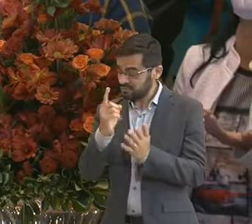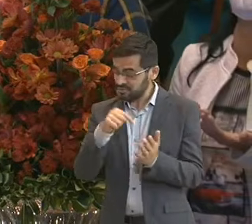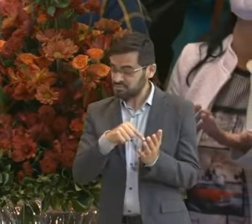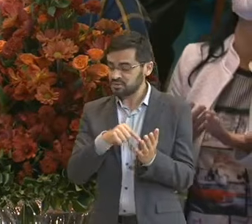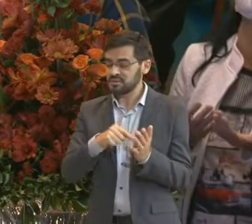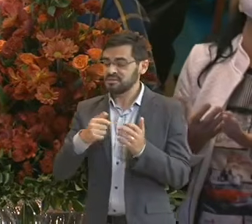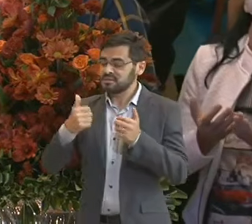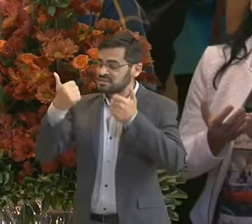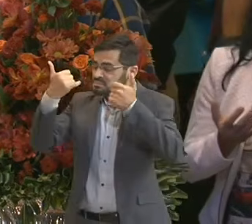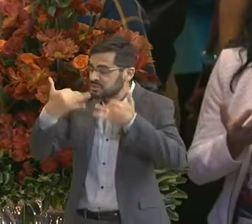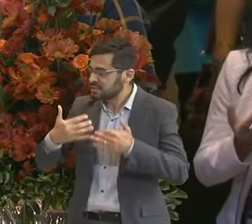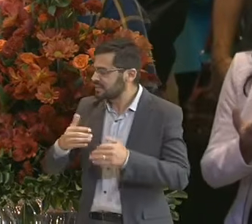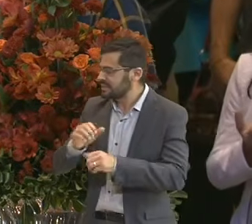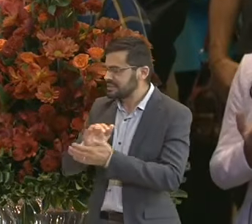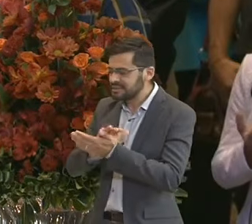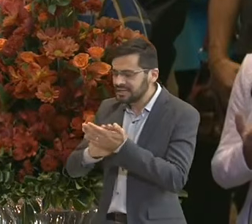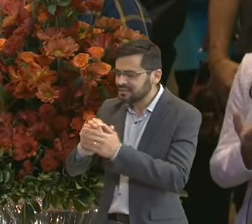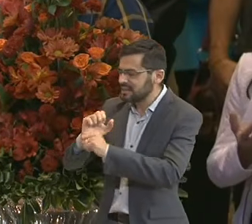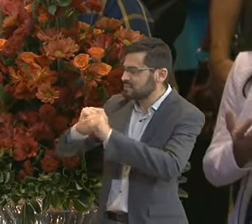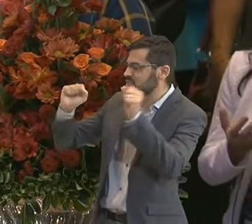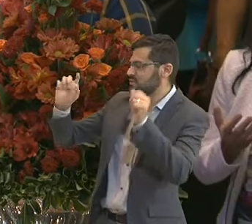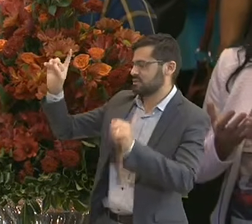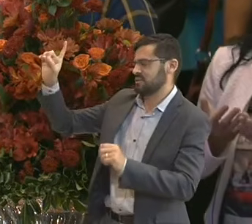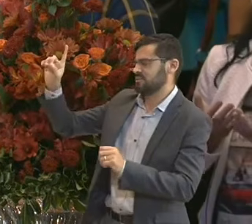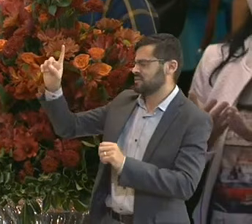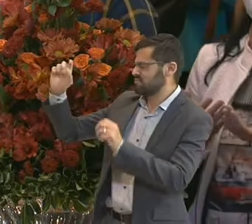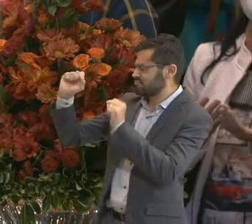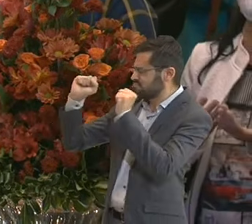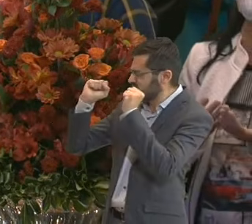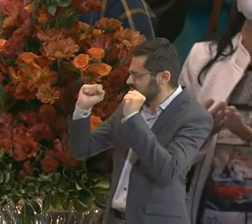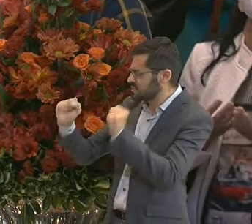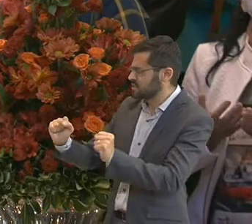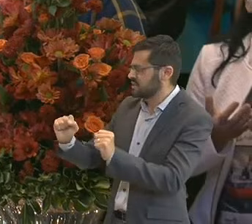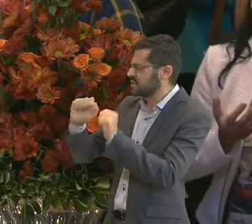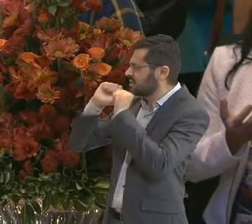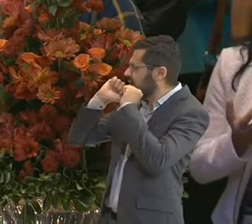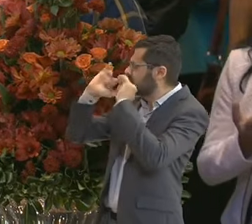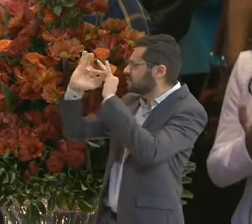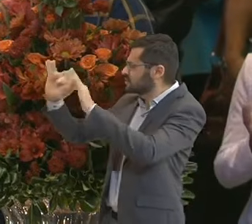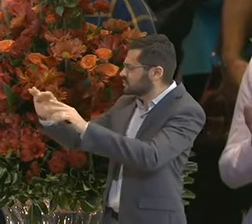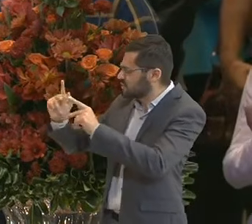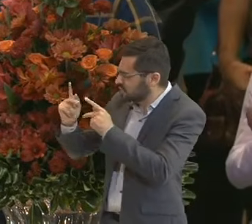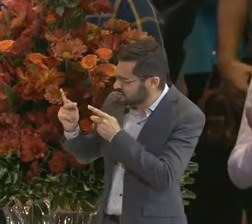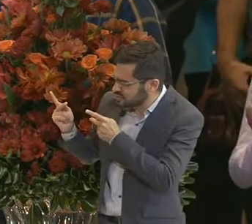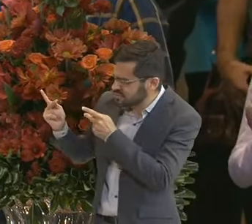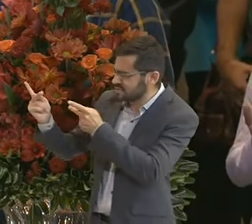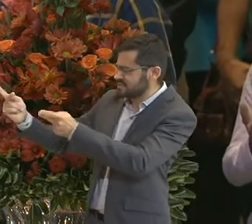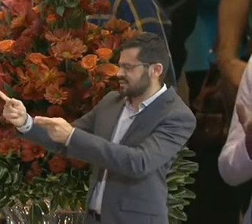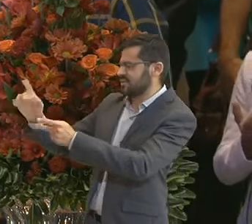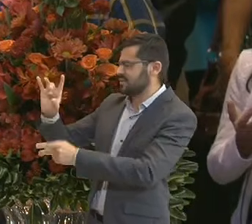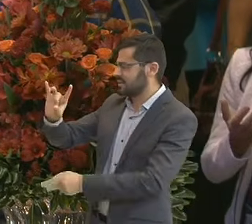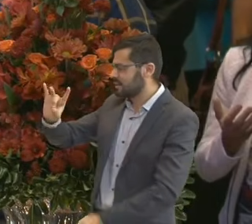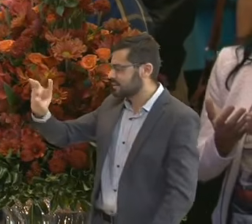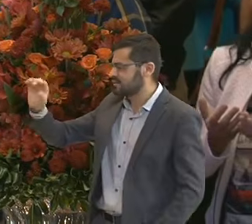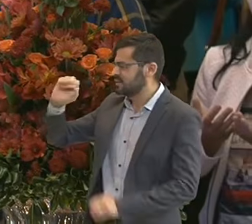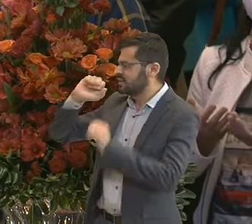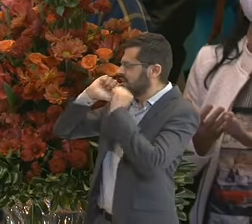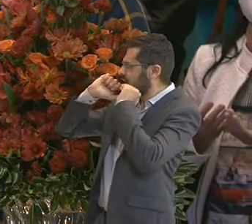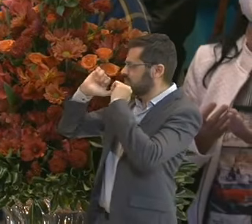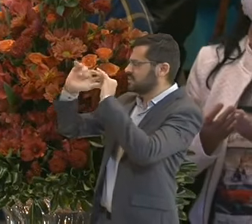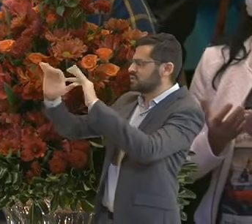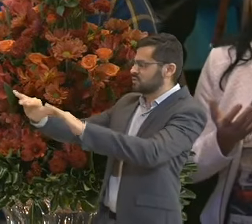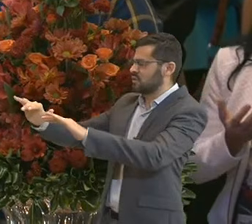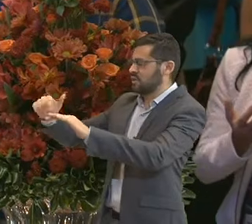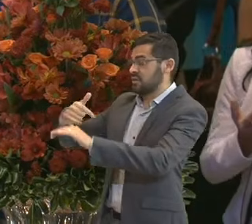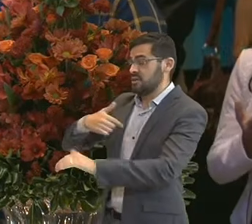nada é impossível. Então agora visita os teus filhos e abençoa, Senhor, abençoa, abençoa, abençoa.